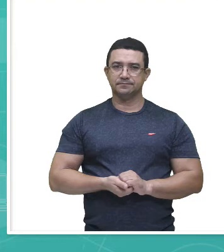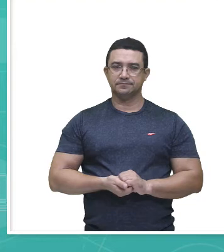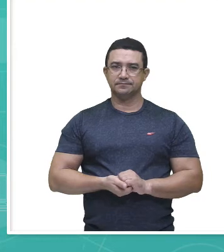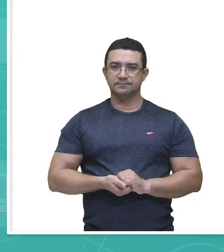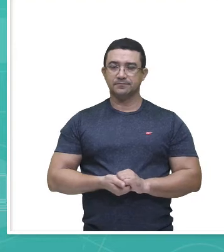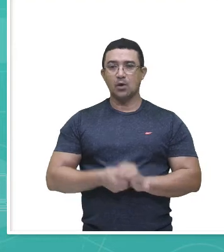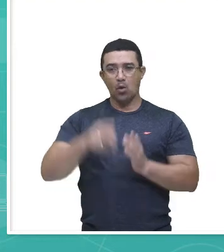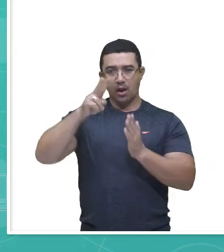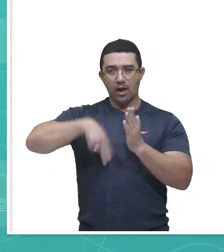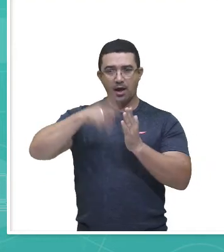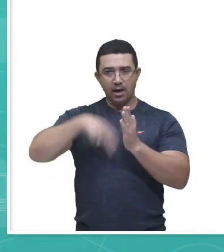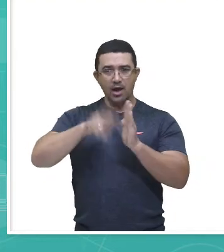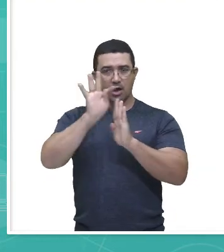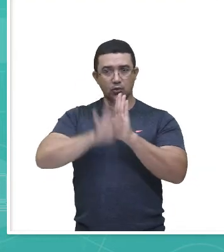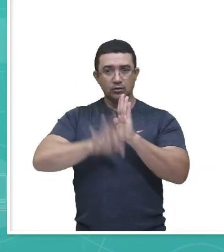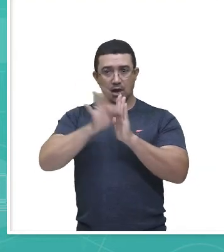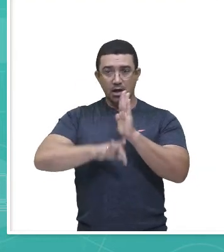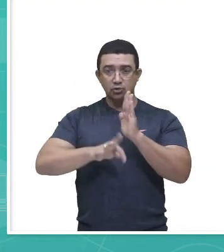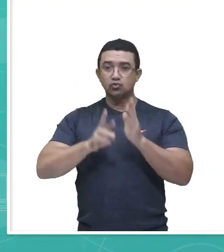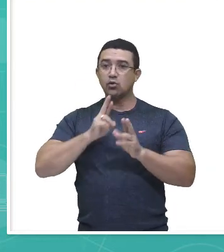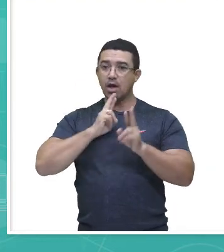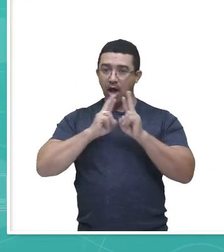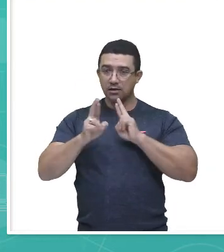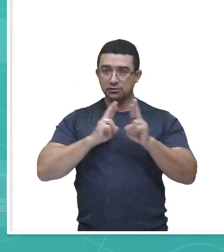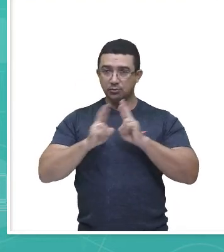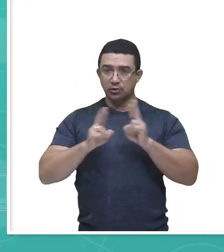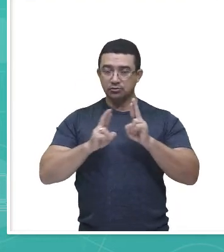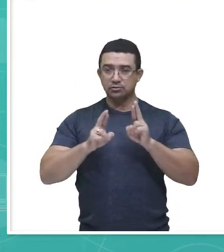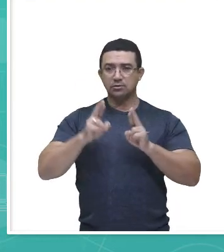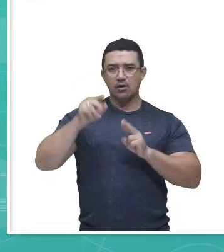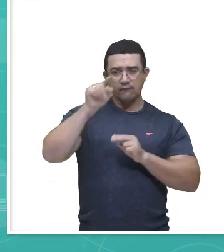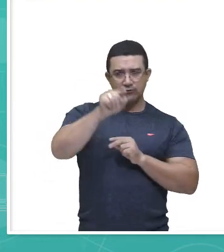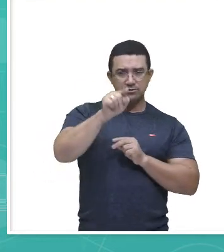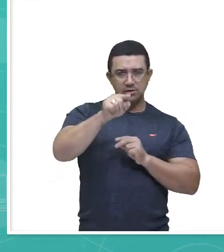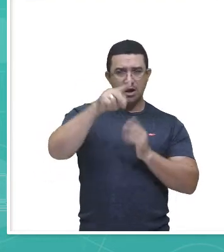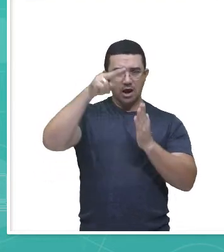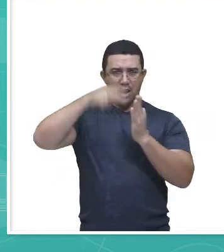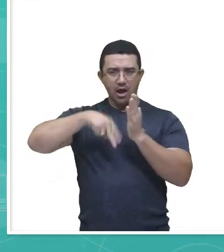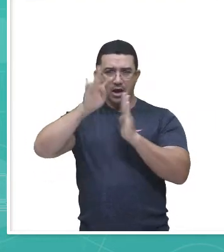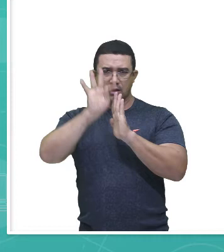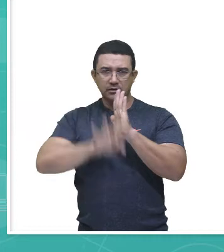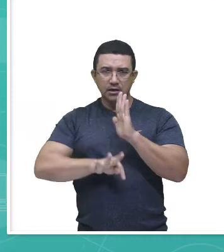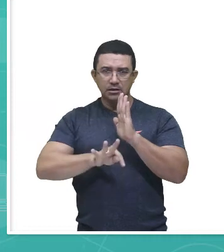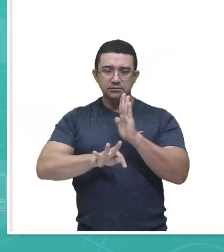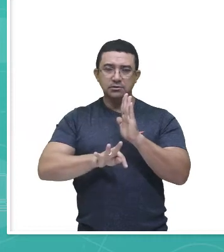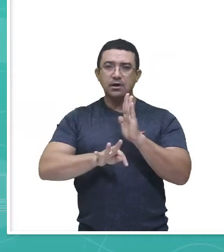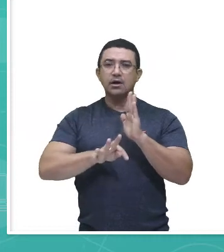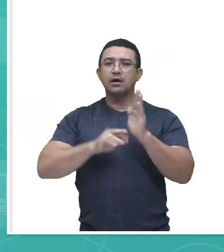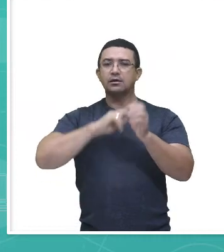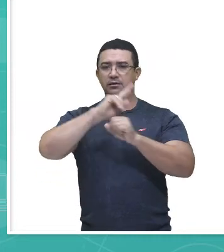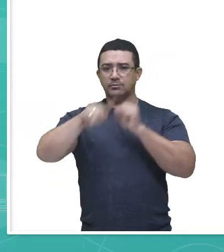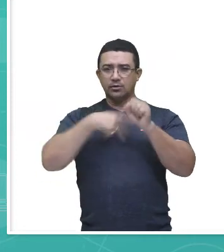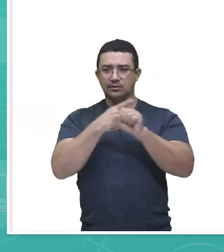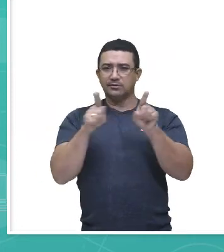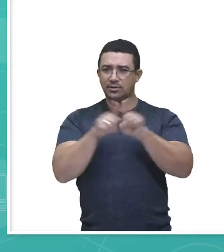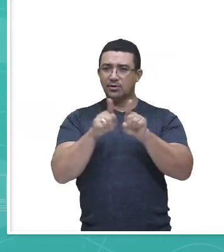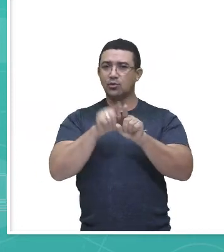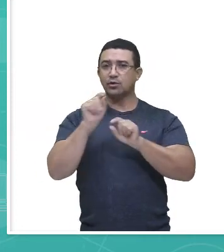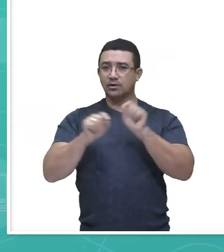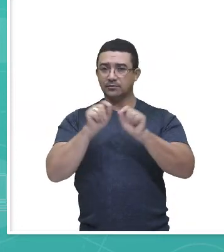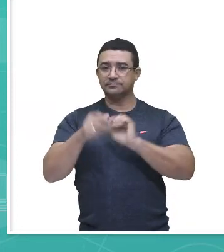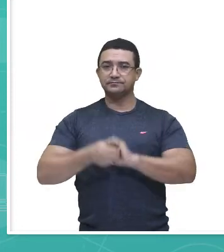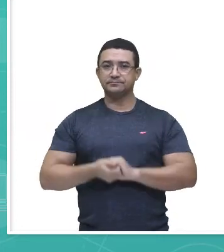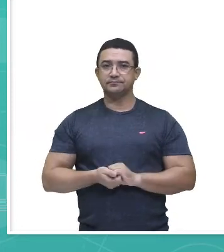Então, leia o texto e responda, né? Você vai ler o textozinho, aí destaque dele.